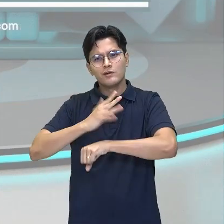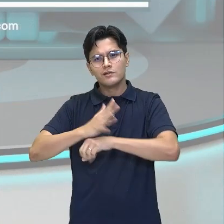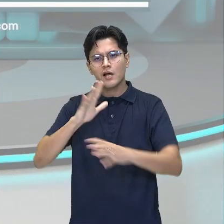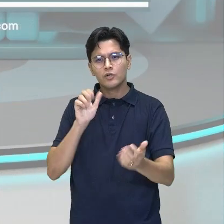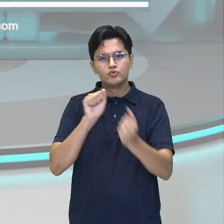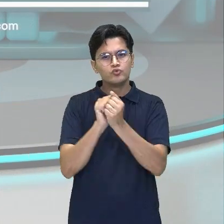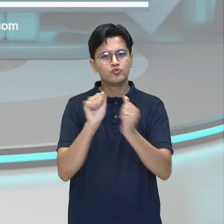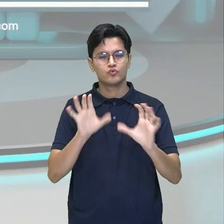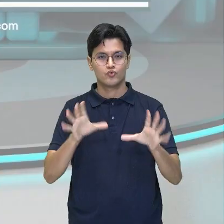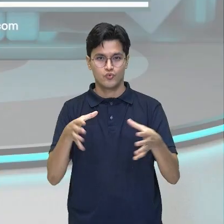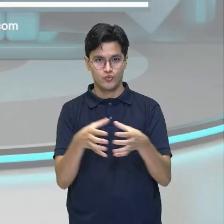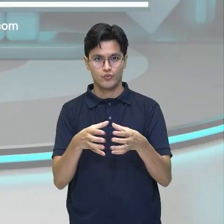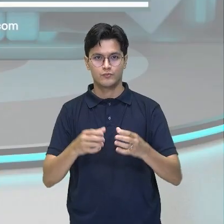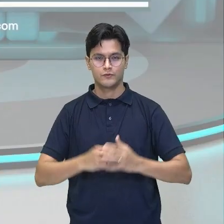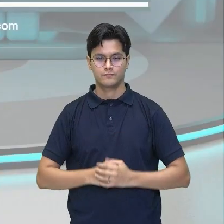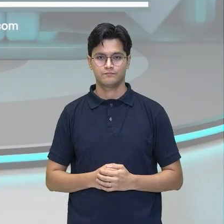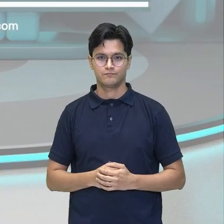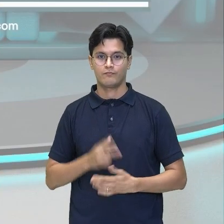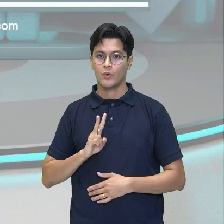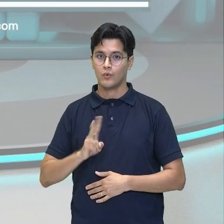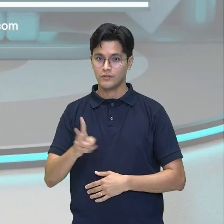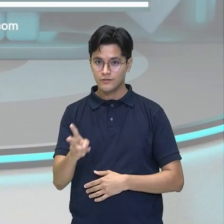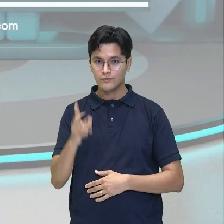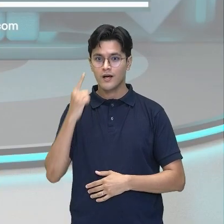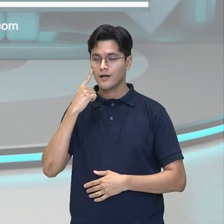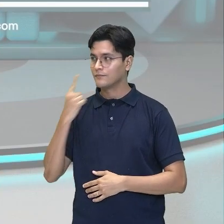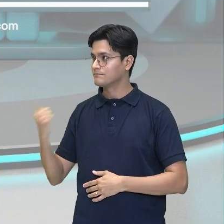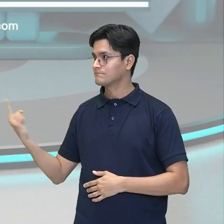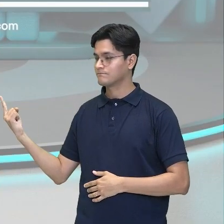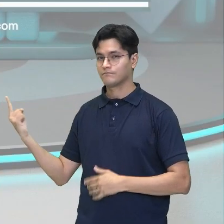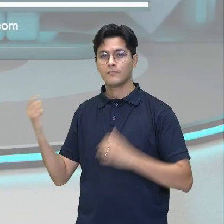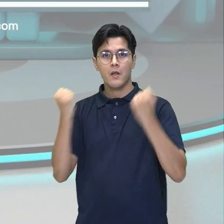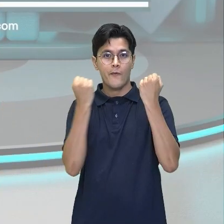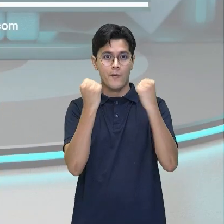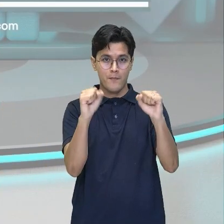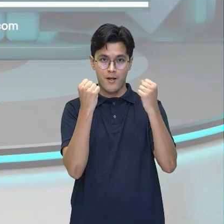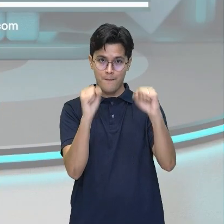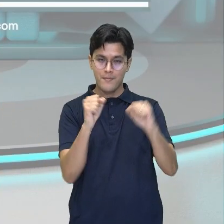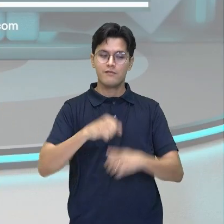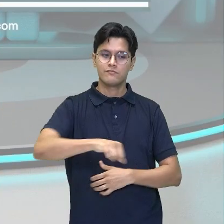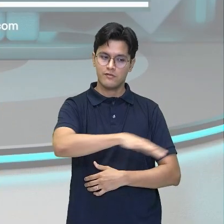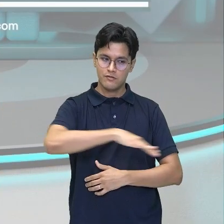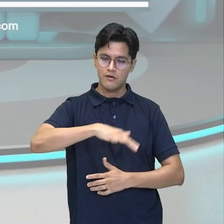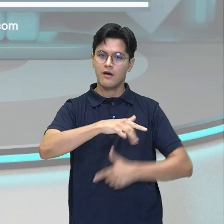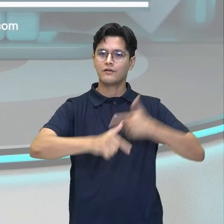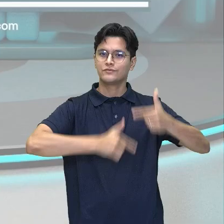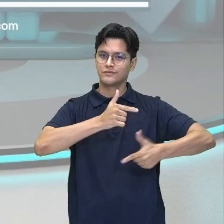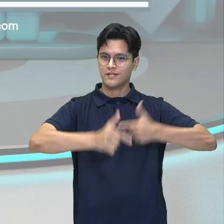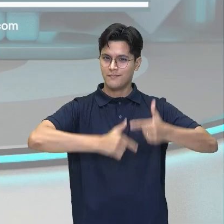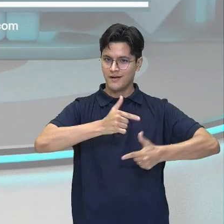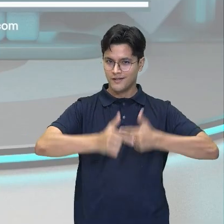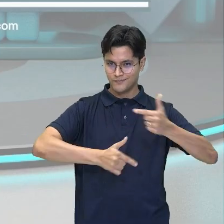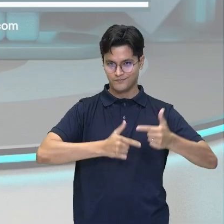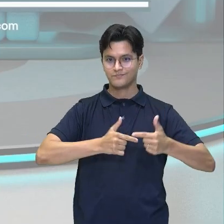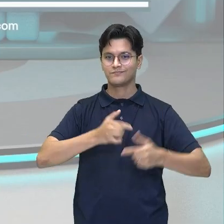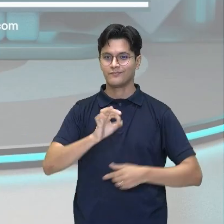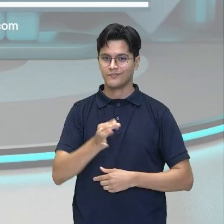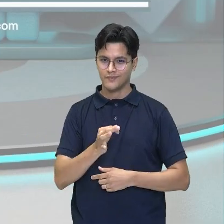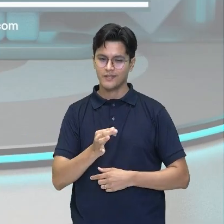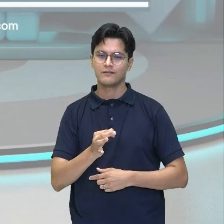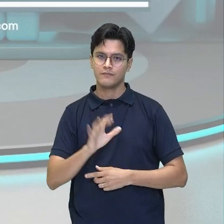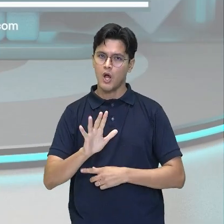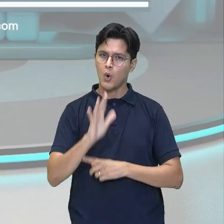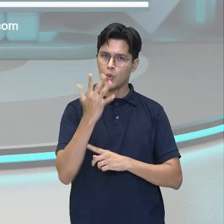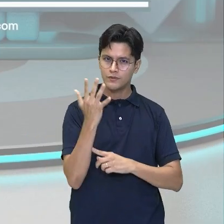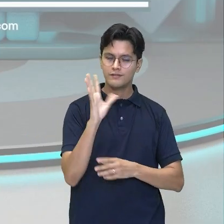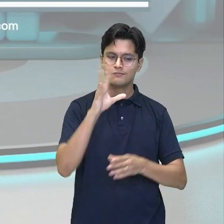ver a ginástica laboral, que é feita justamente no ambiente de trabalho, pode ser feita